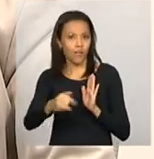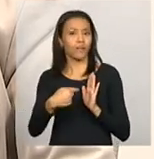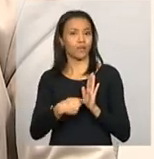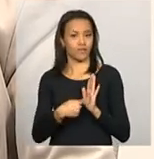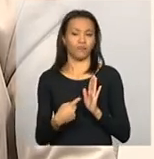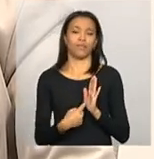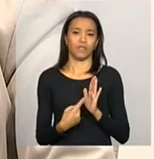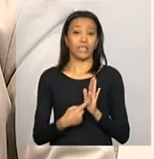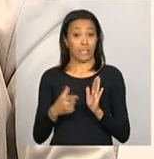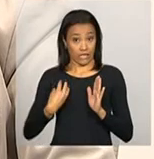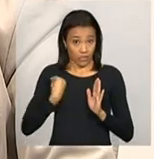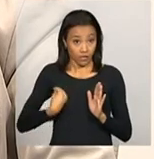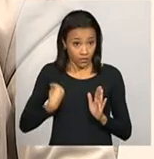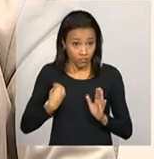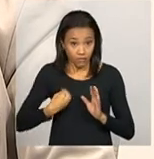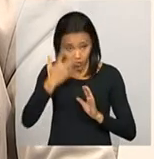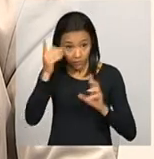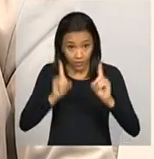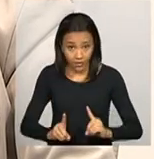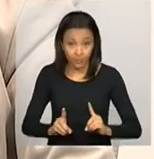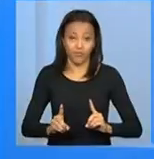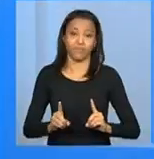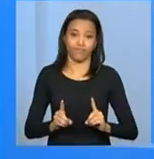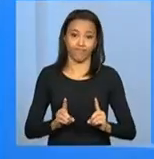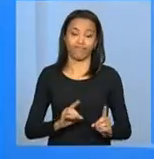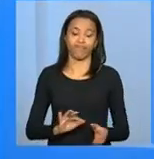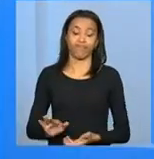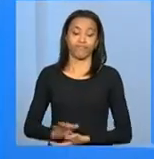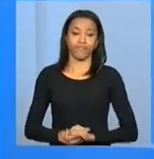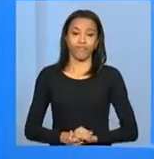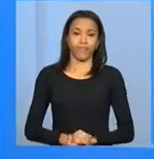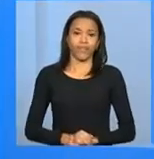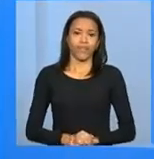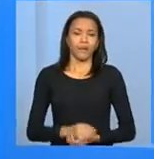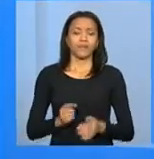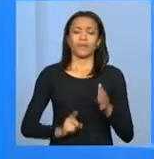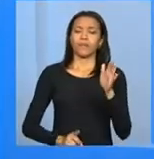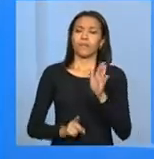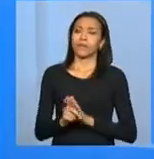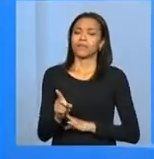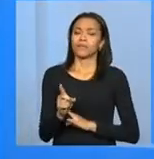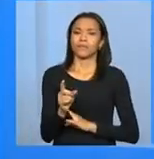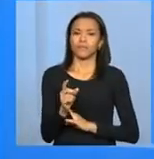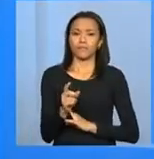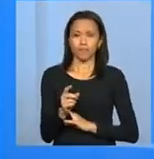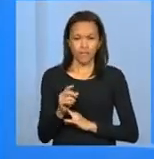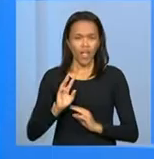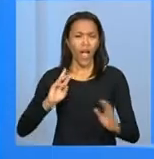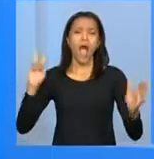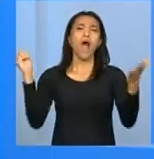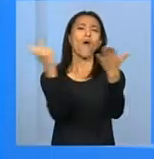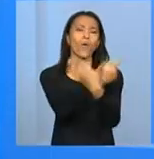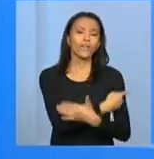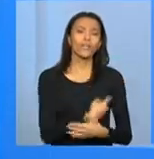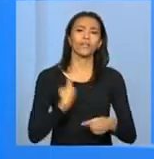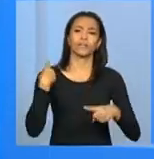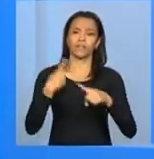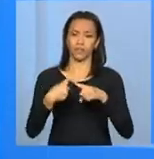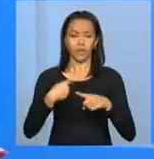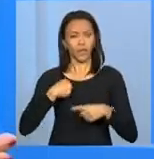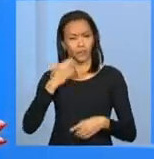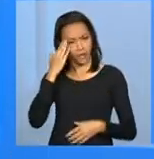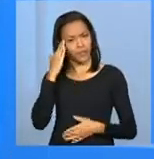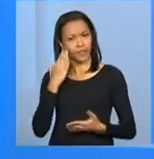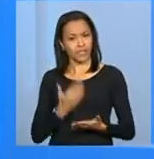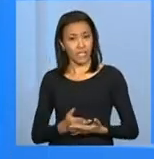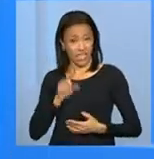por pessoas com deficiência. Sem contar, Sinara, perdão, que acontece muito também, por exemplo, eu acredito, né, que